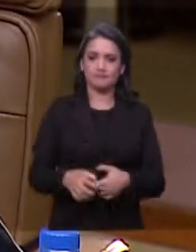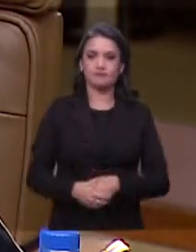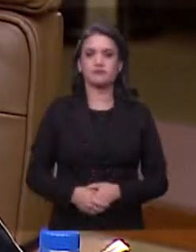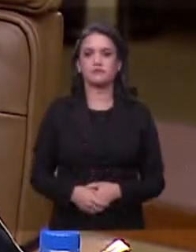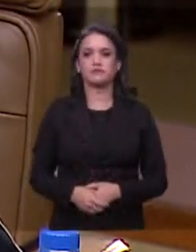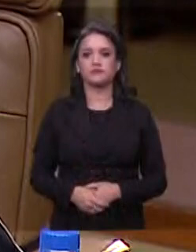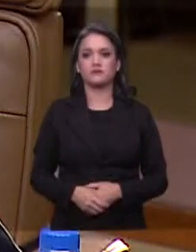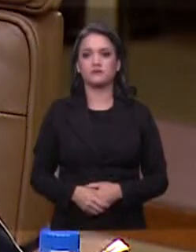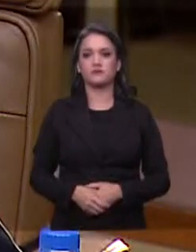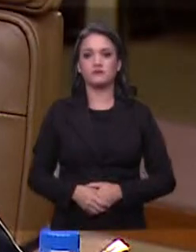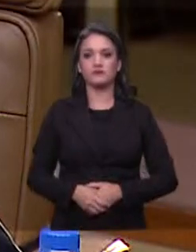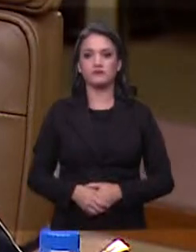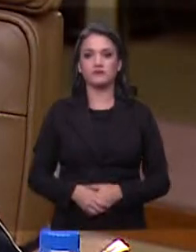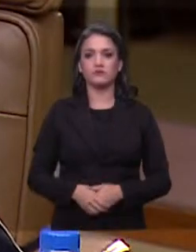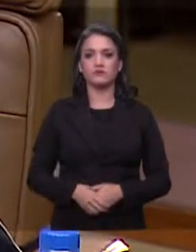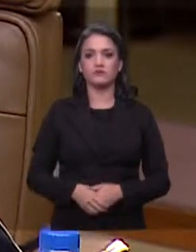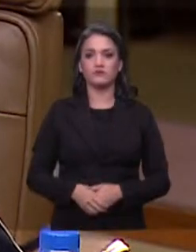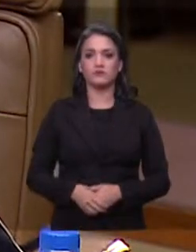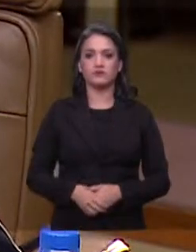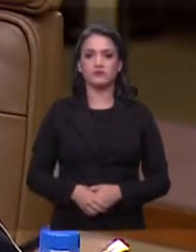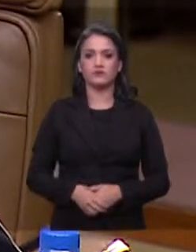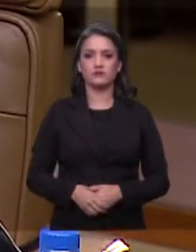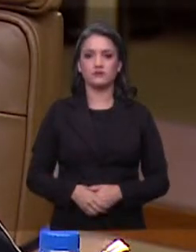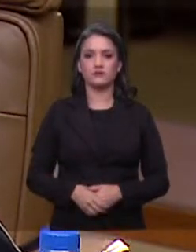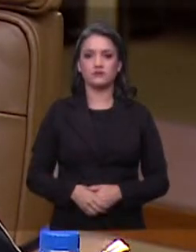Além disso, além do fundamento